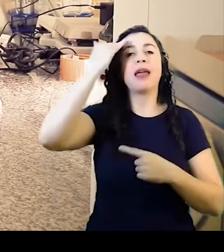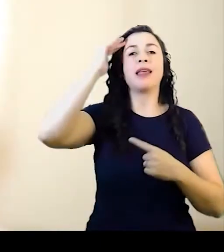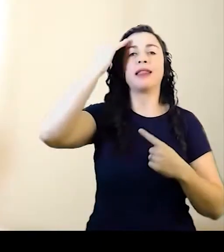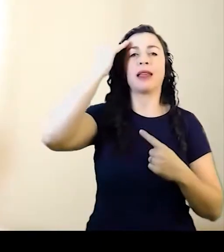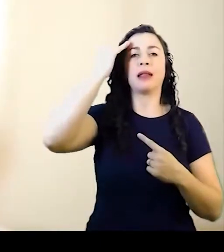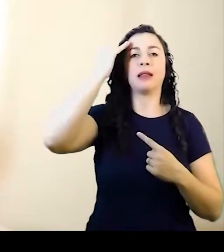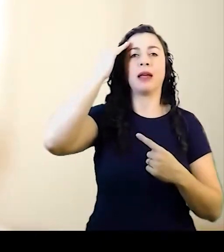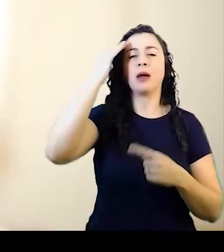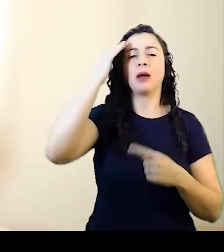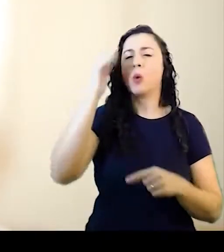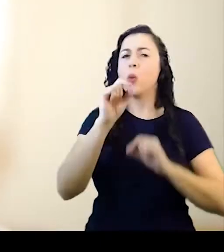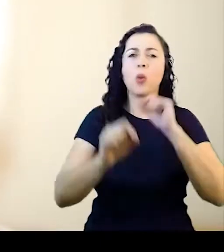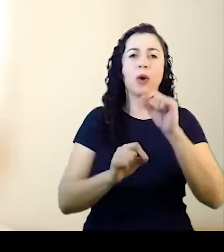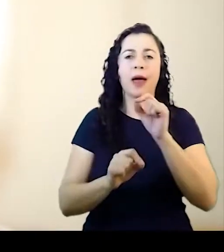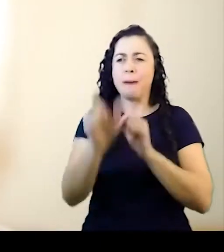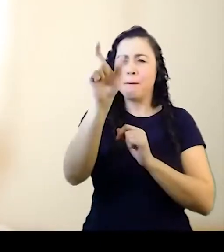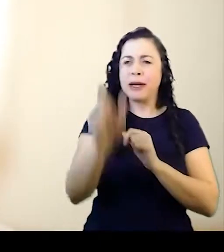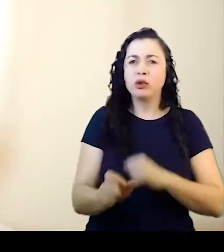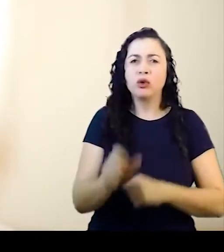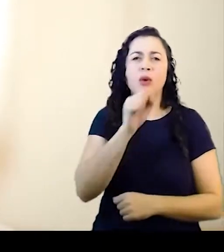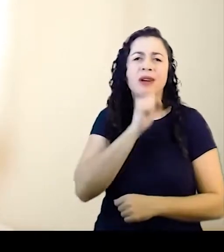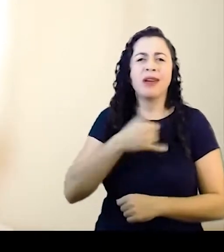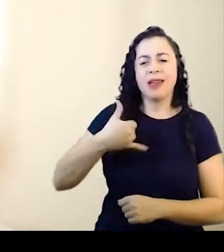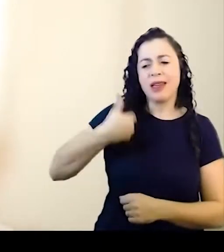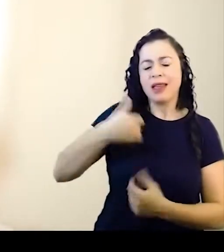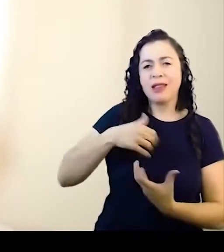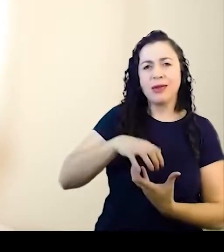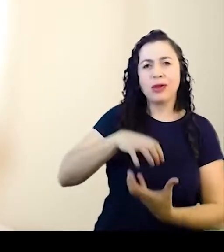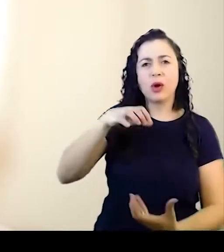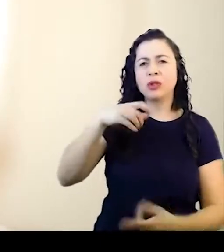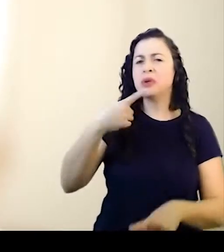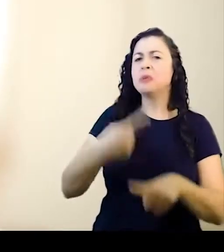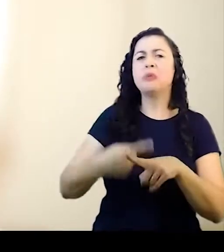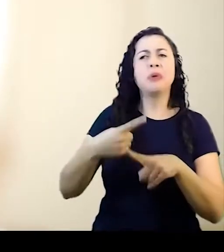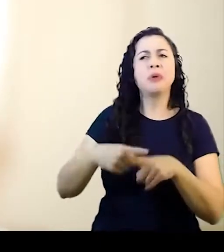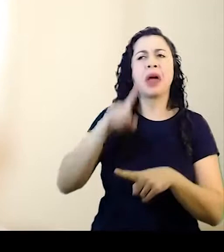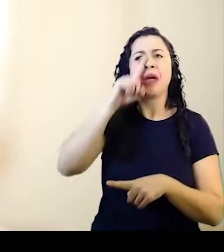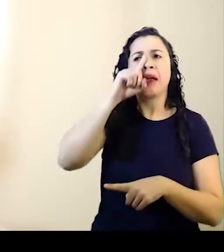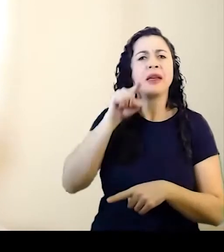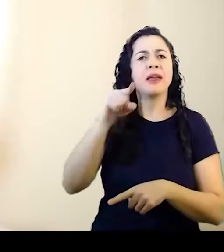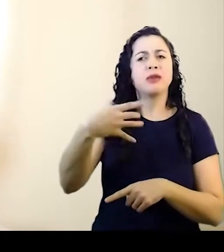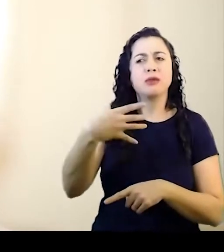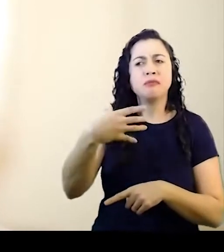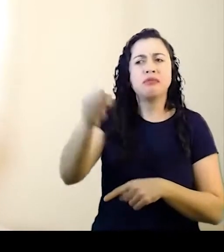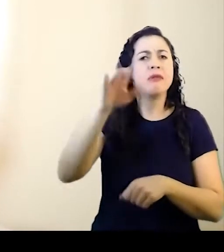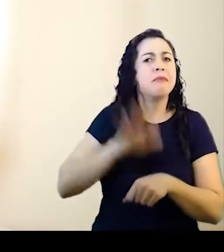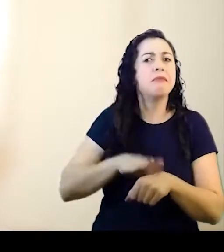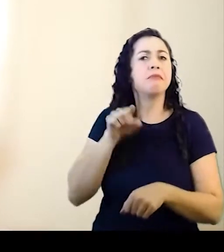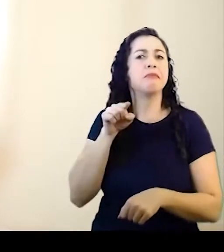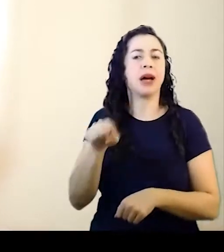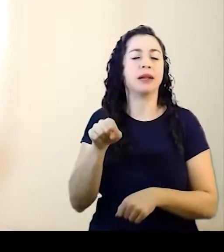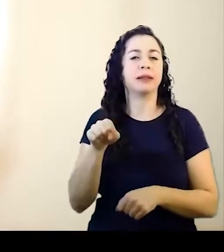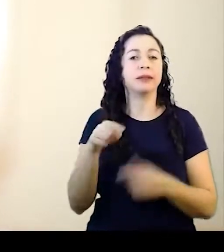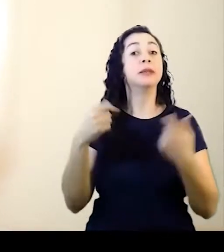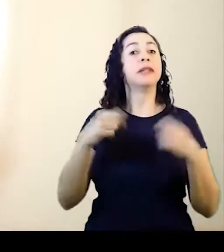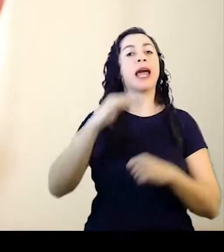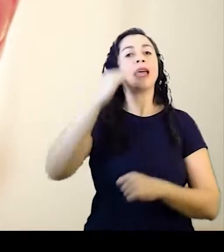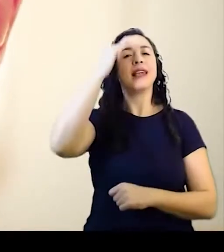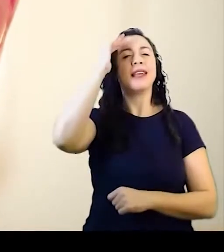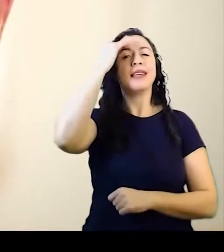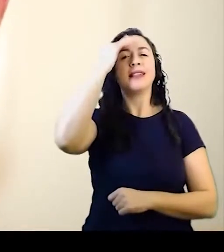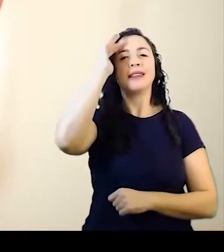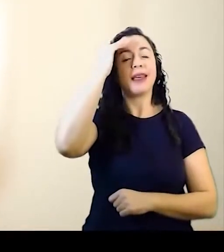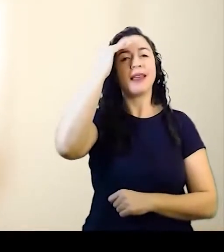indivíduos idosos são mais suscetíveis à Covid-19. Para isso, a gente vem tentando entender